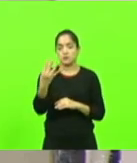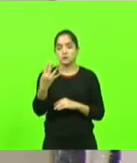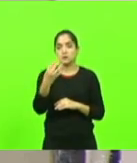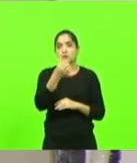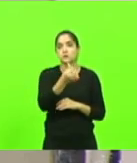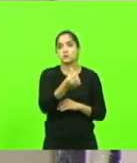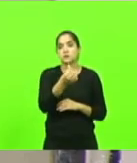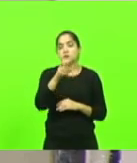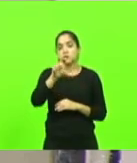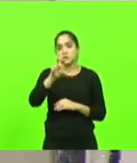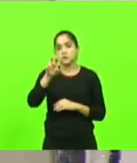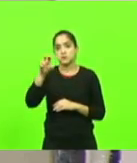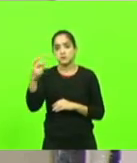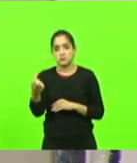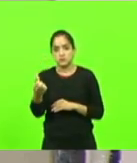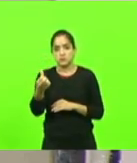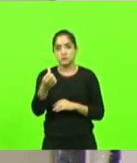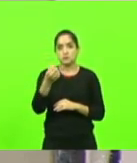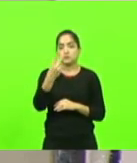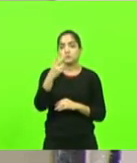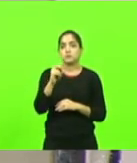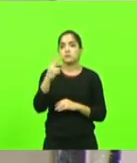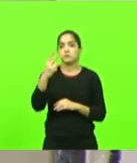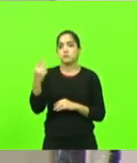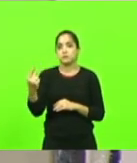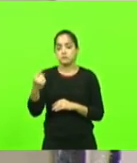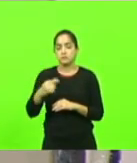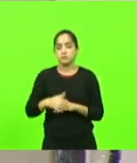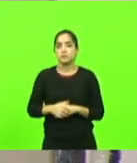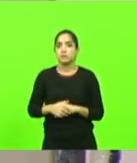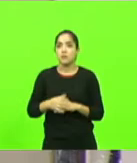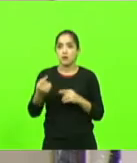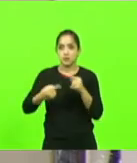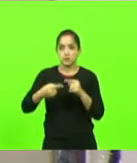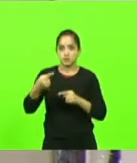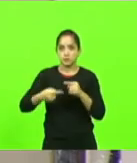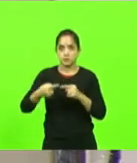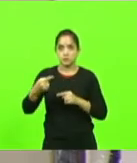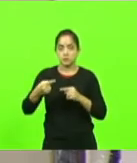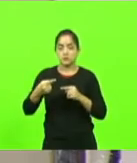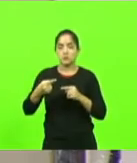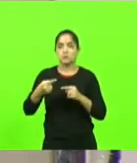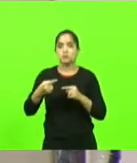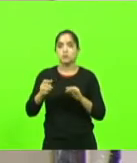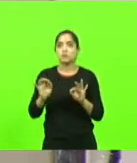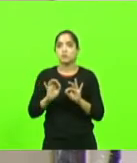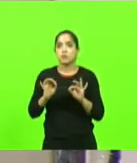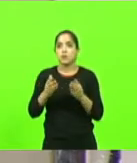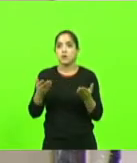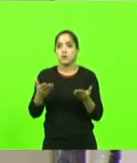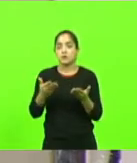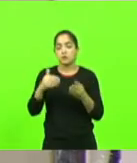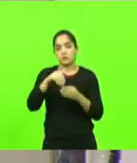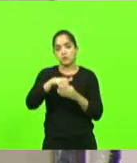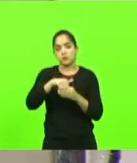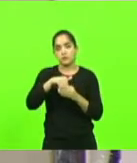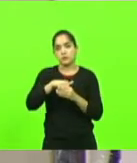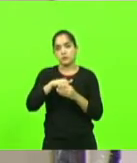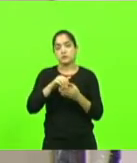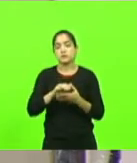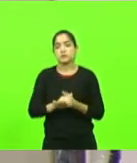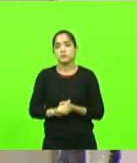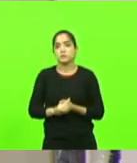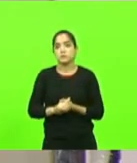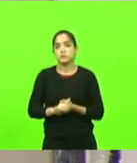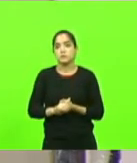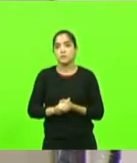e 656 de 2021, respectivamente, em discussão. Não havendo quem queira discutir, é em votação. Deputados que aprovam, permaneçam como